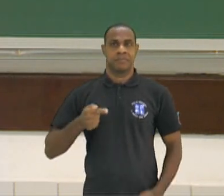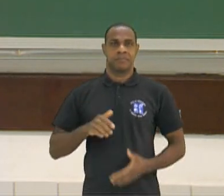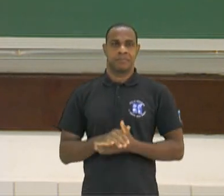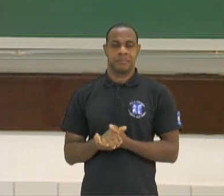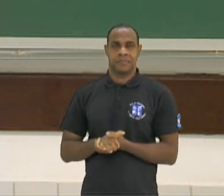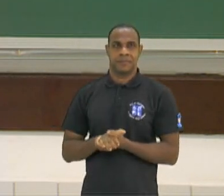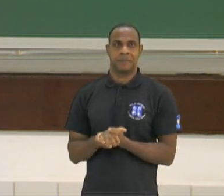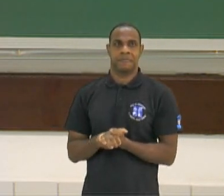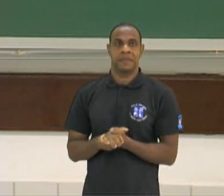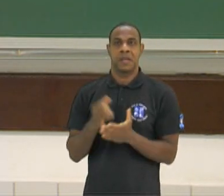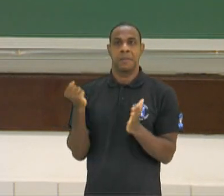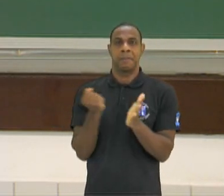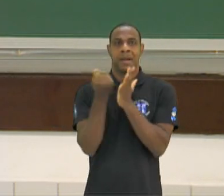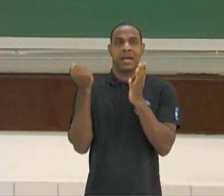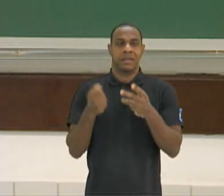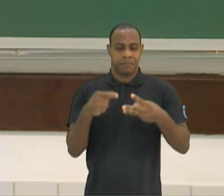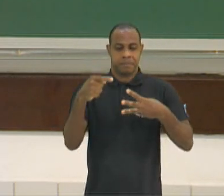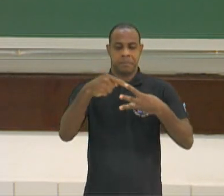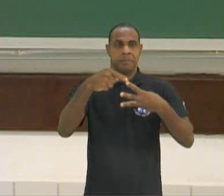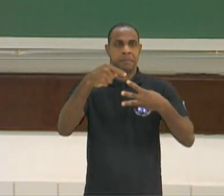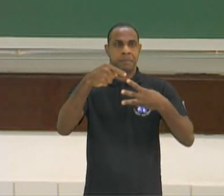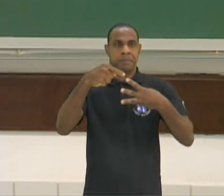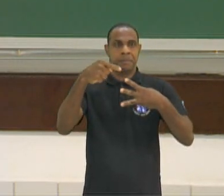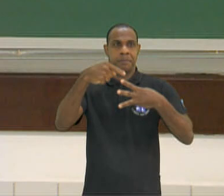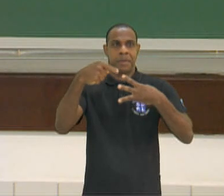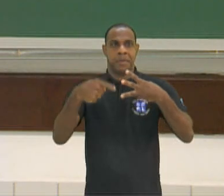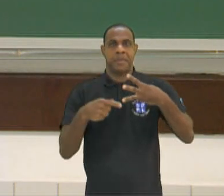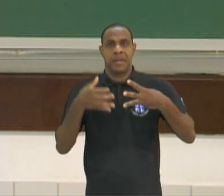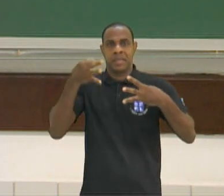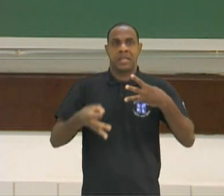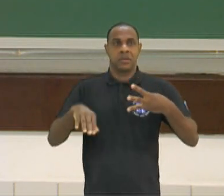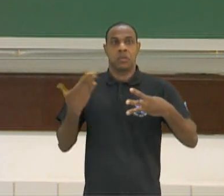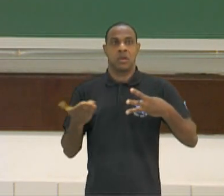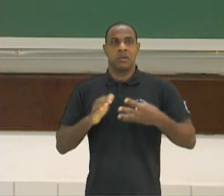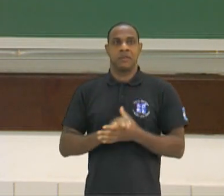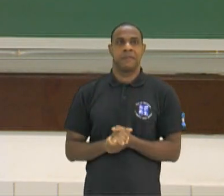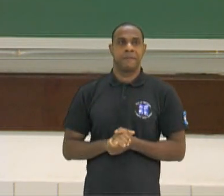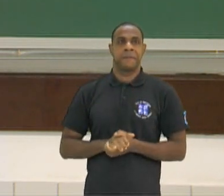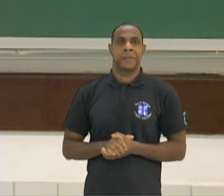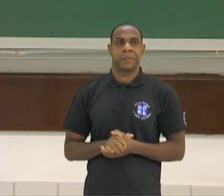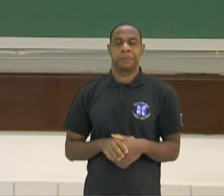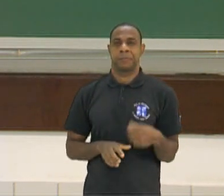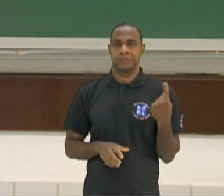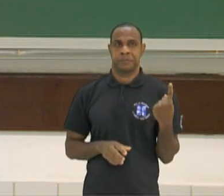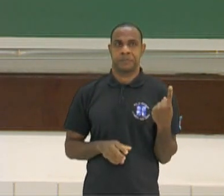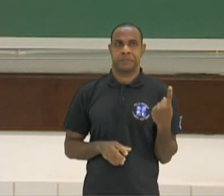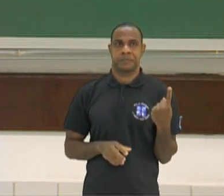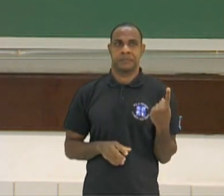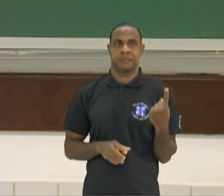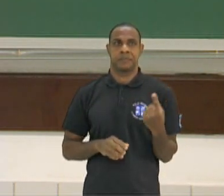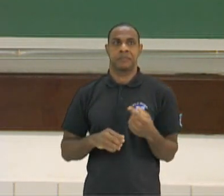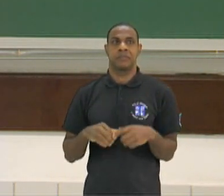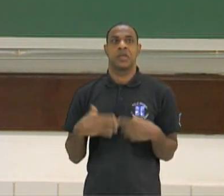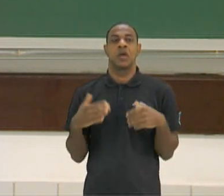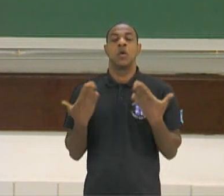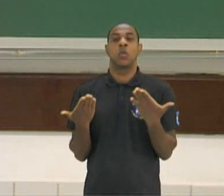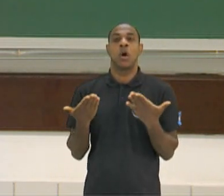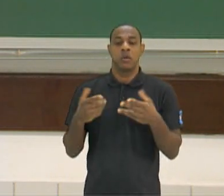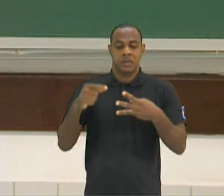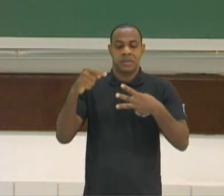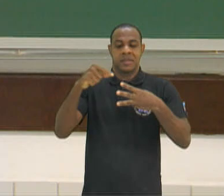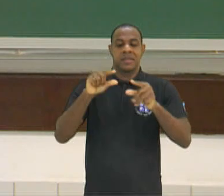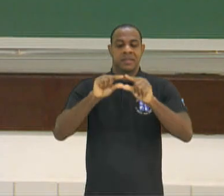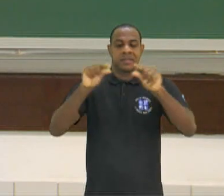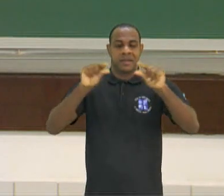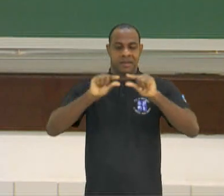Então, marque a alternativa correta. In the sentence, which pronoun can be omitted? Então, qual das frases aqui